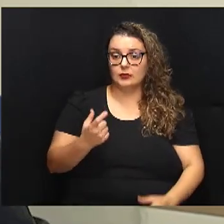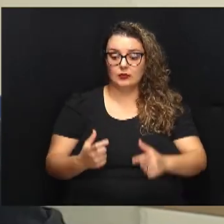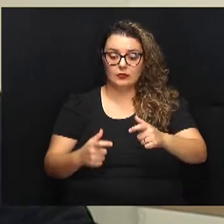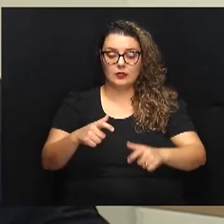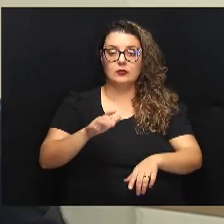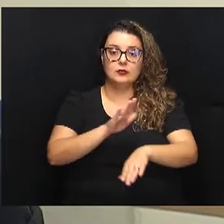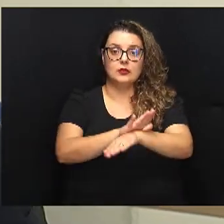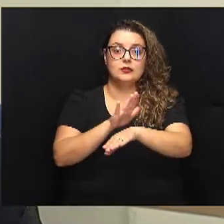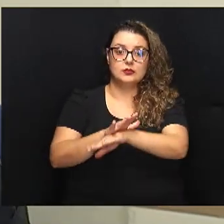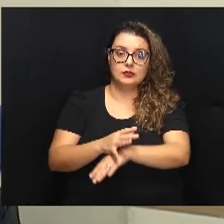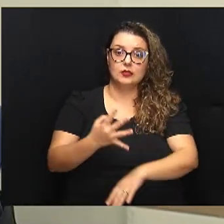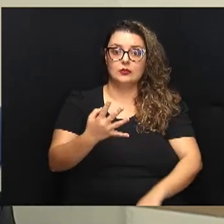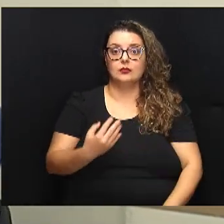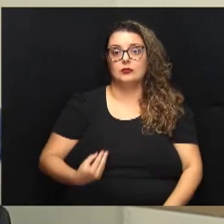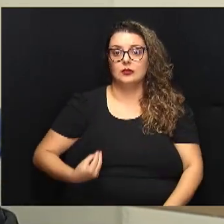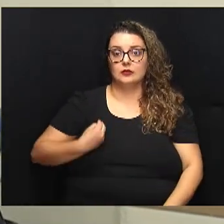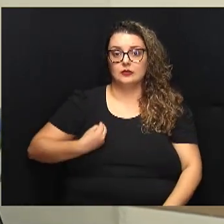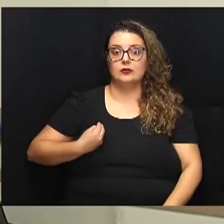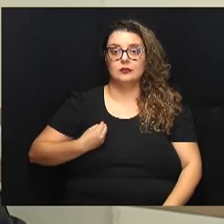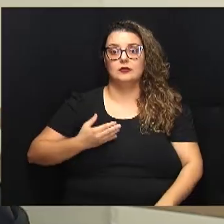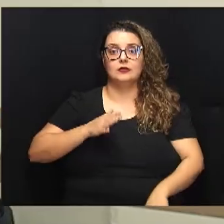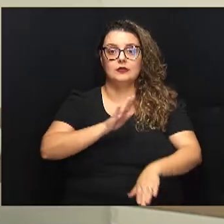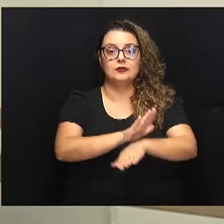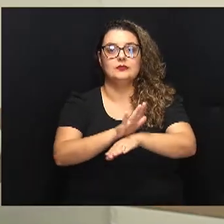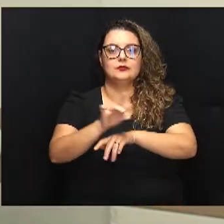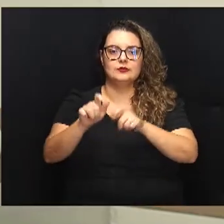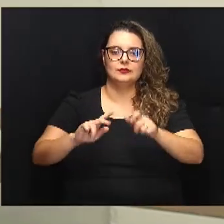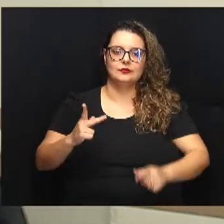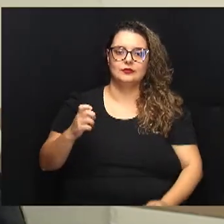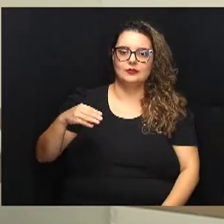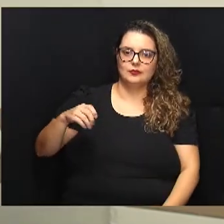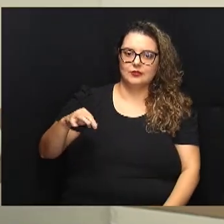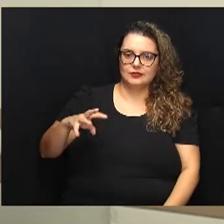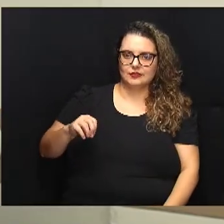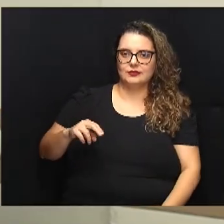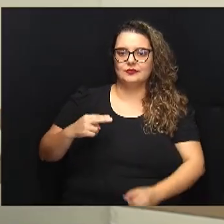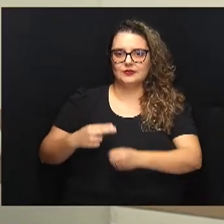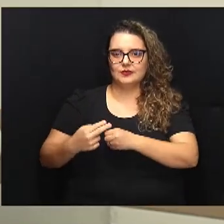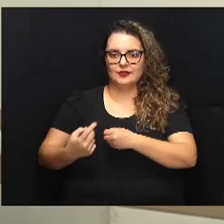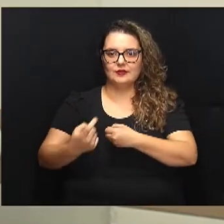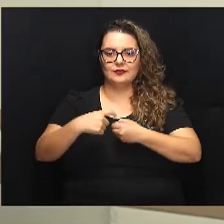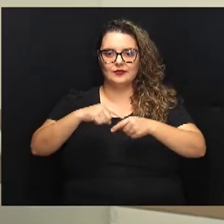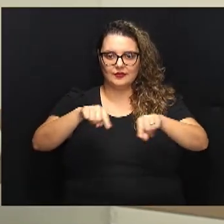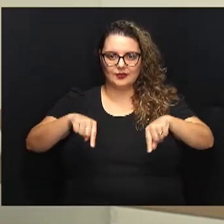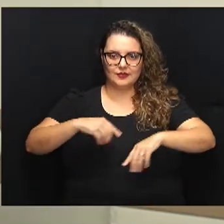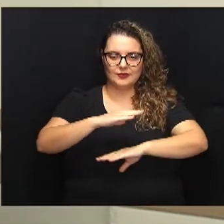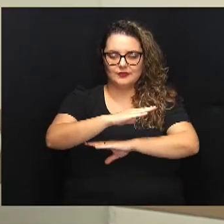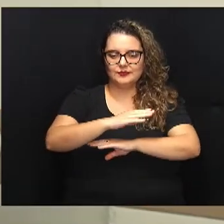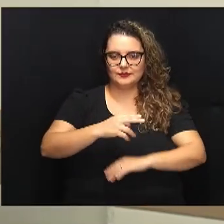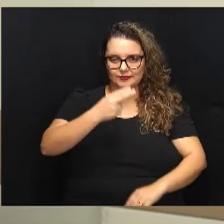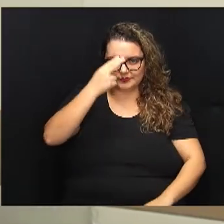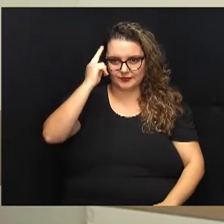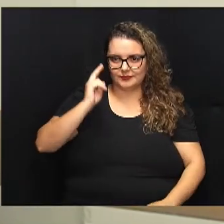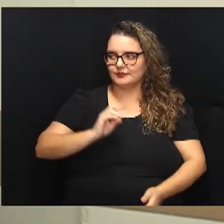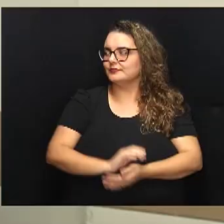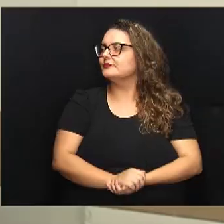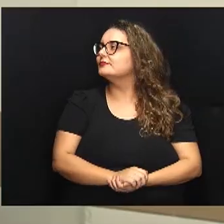4 vidas. Então venha ajudar o próximo aqui no Hemocentro da Unicamp. Gabriel, volto com você no estúdio.